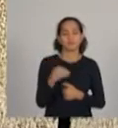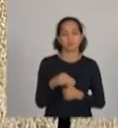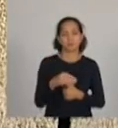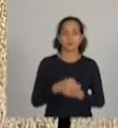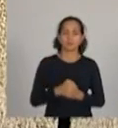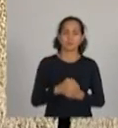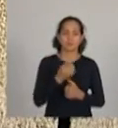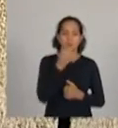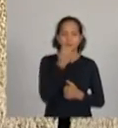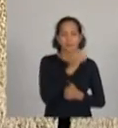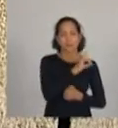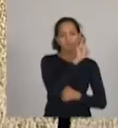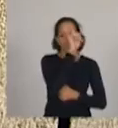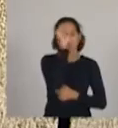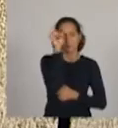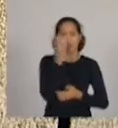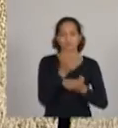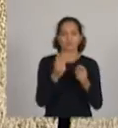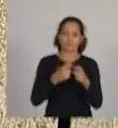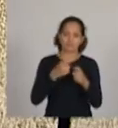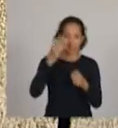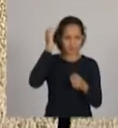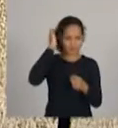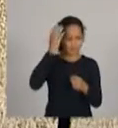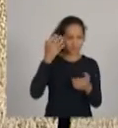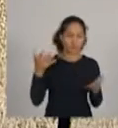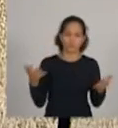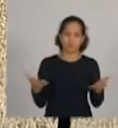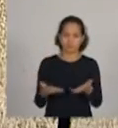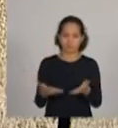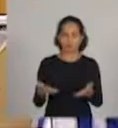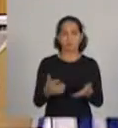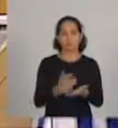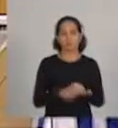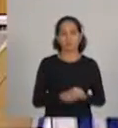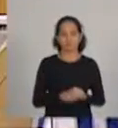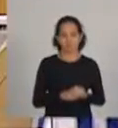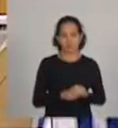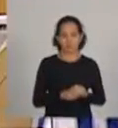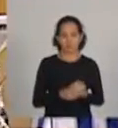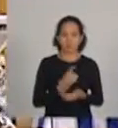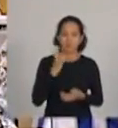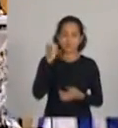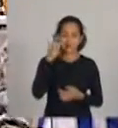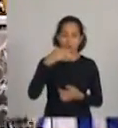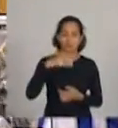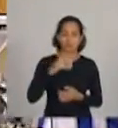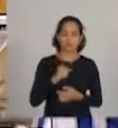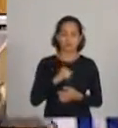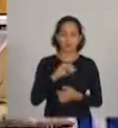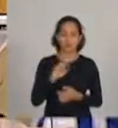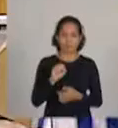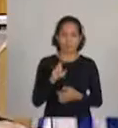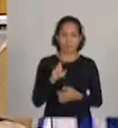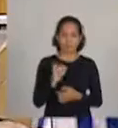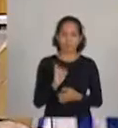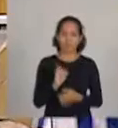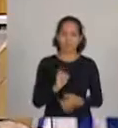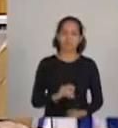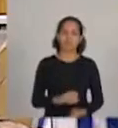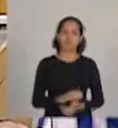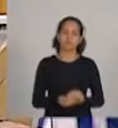Bom dia, deputado Hércules, que preside essa sessão, deputado Majeski, que se encontra aqui